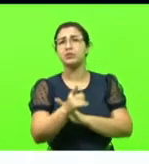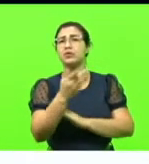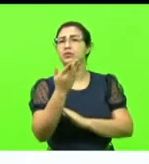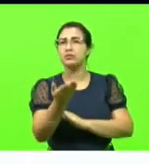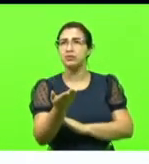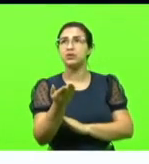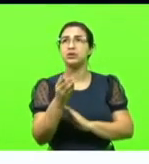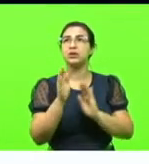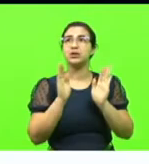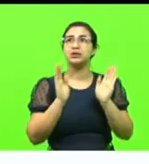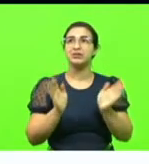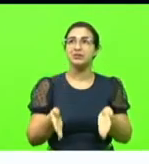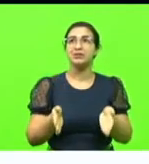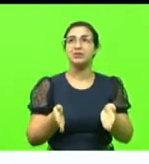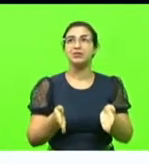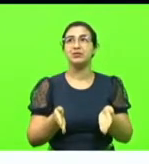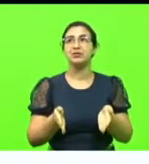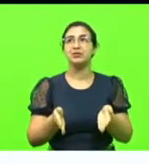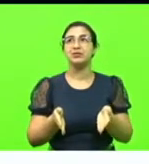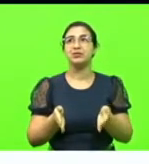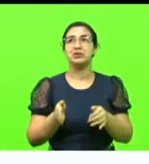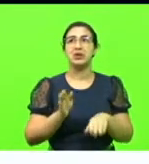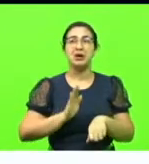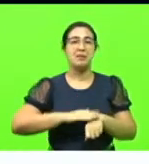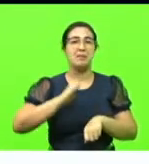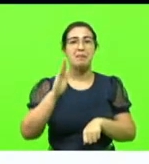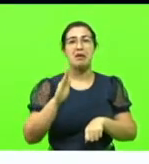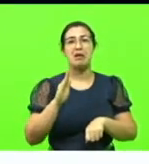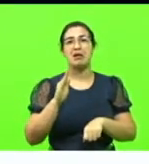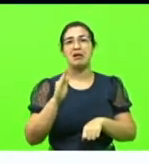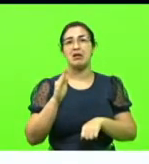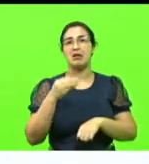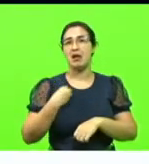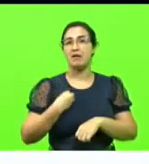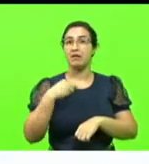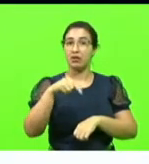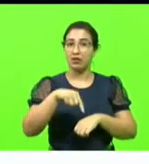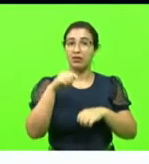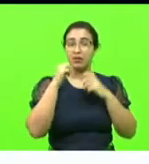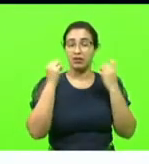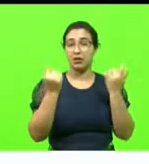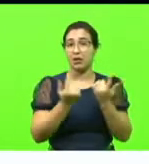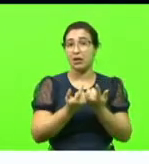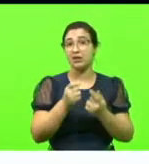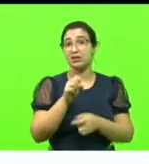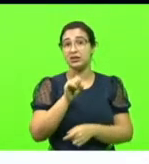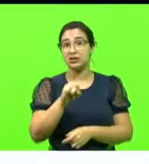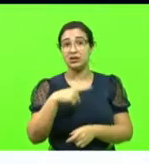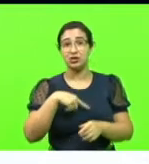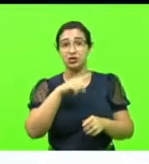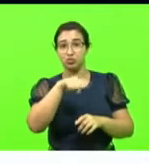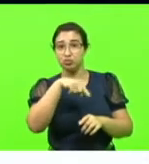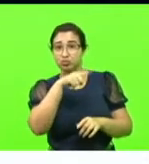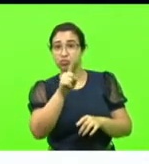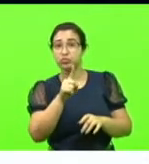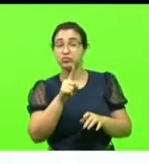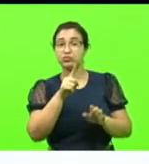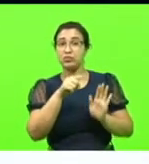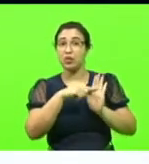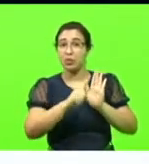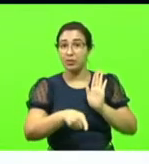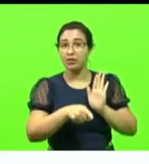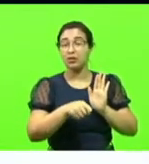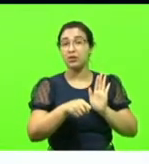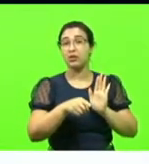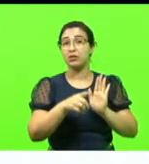que já é muito mais tempo aqui na casa, se a gente não sustar o decreto, se a gente sustar o decreto, a